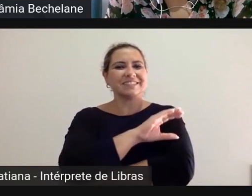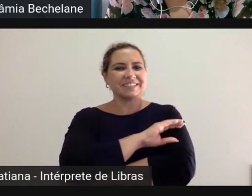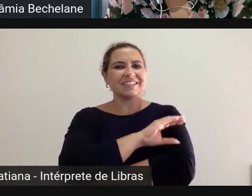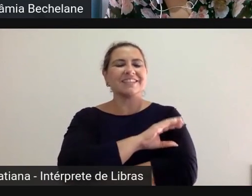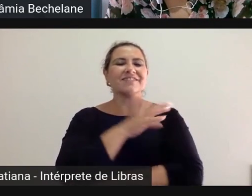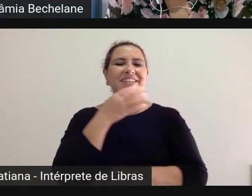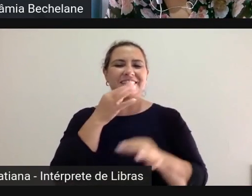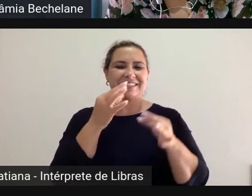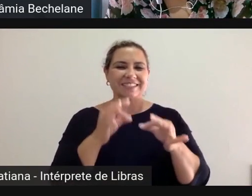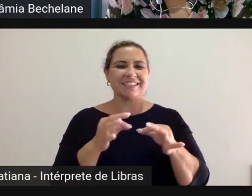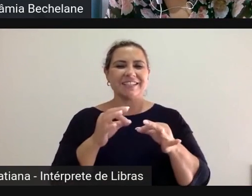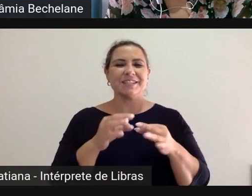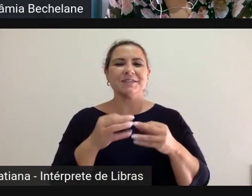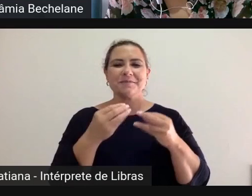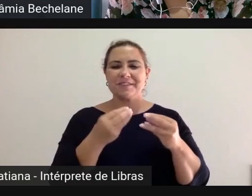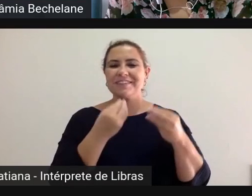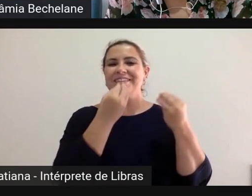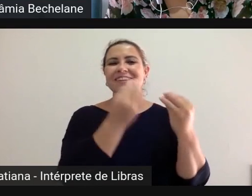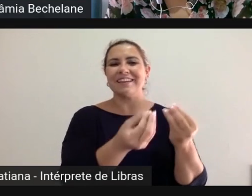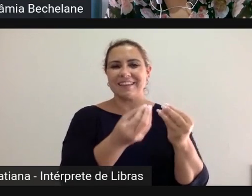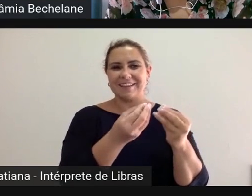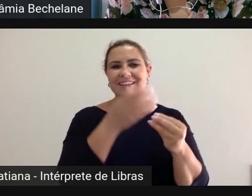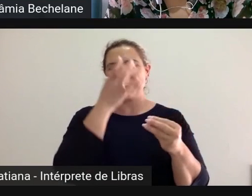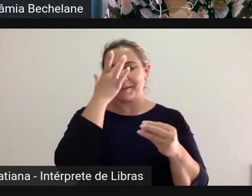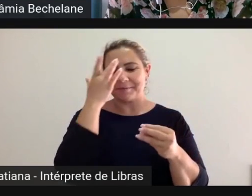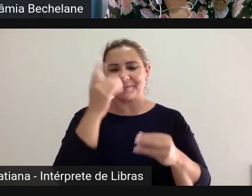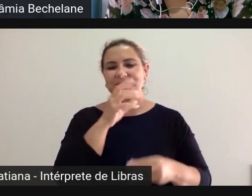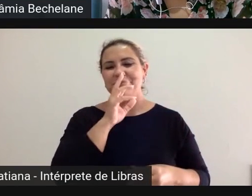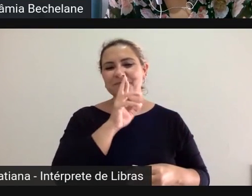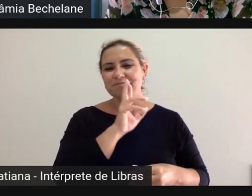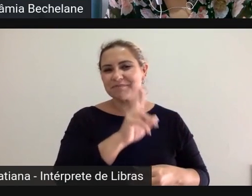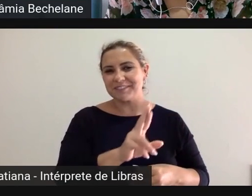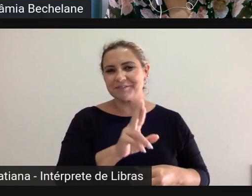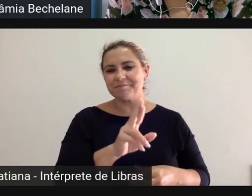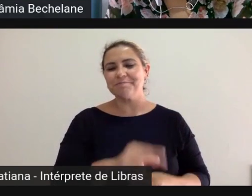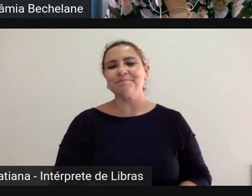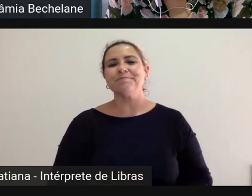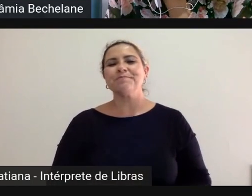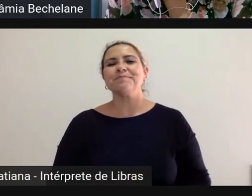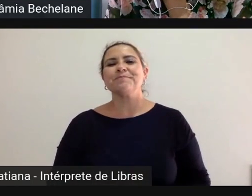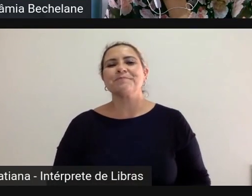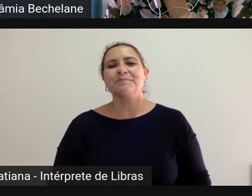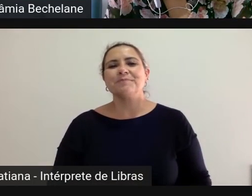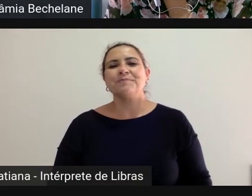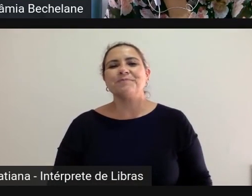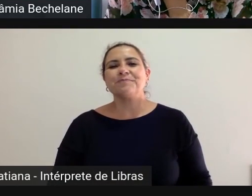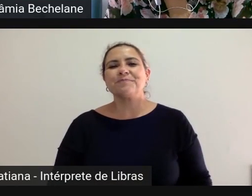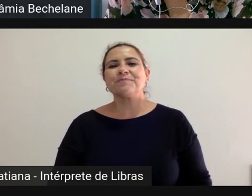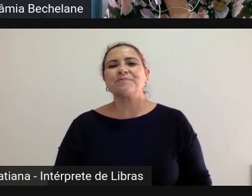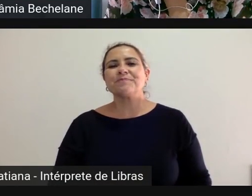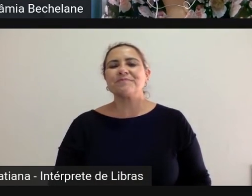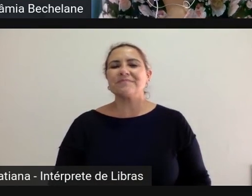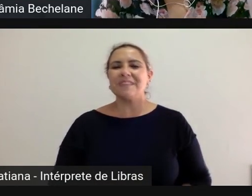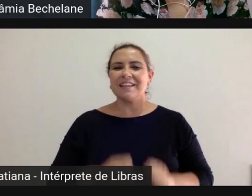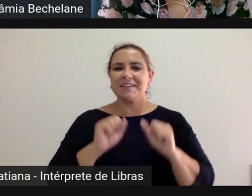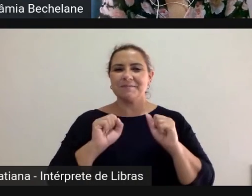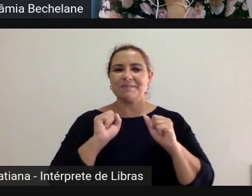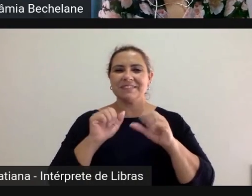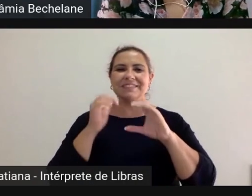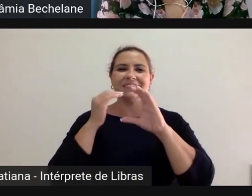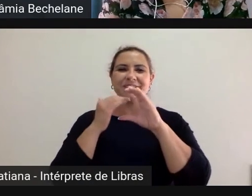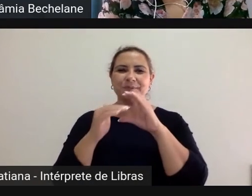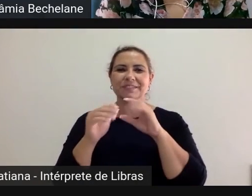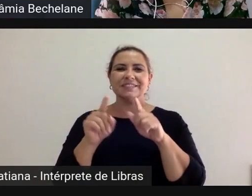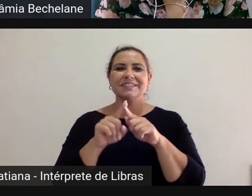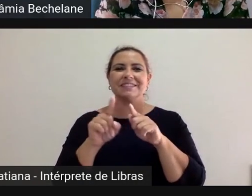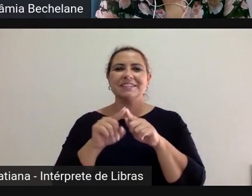certeza fará chegar a sua pergunta à pessoa que você destiná-la. Então, faça a destinação e a coordenação